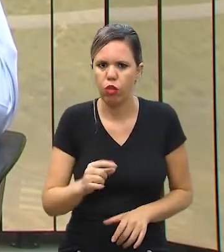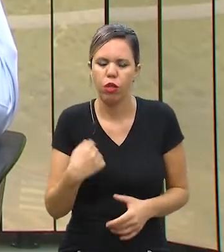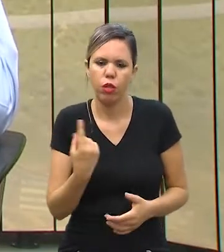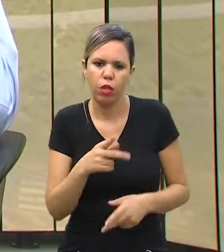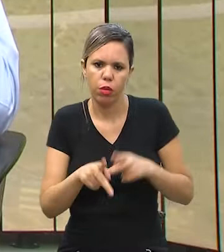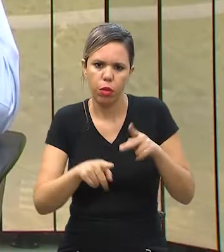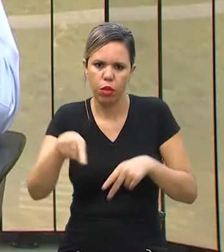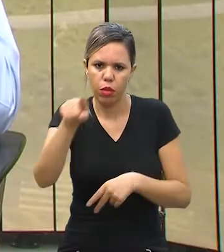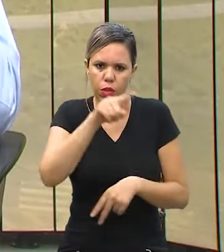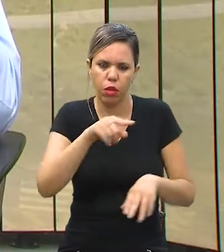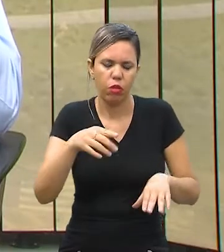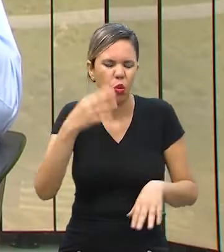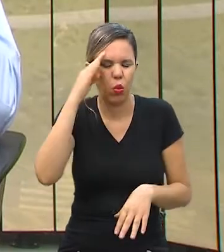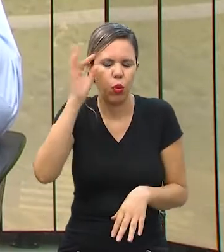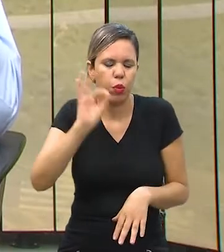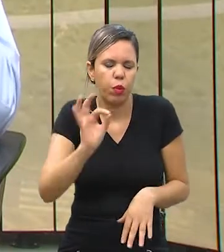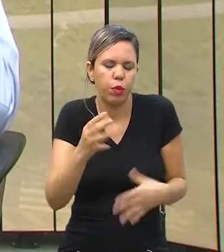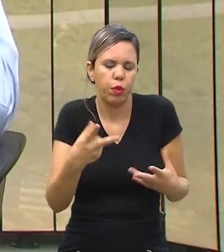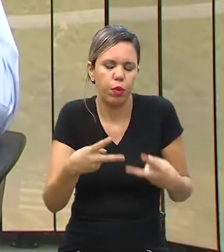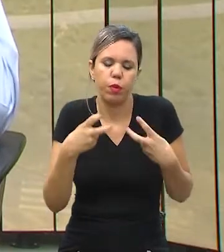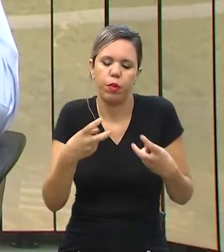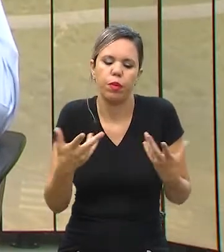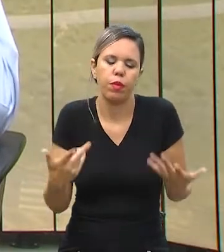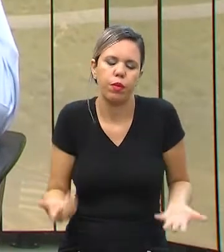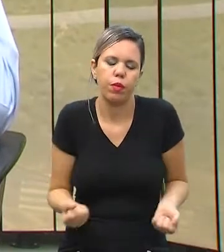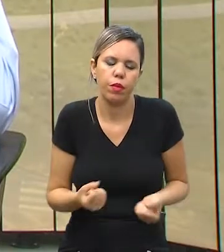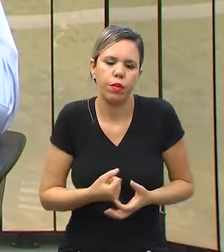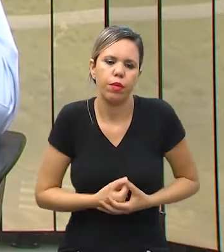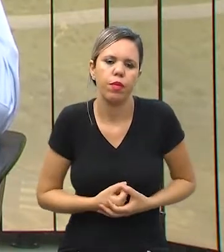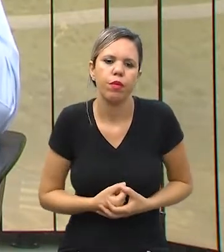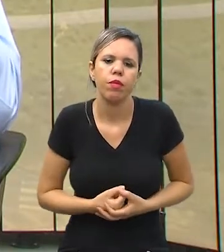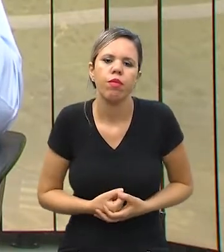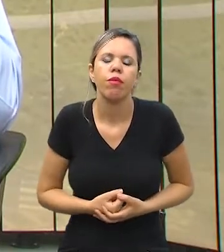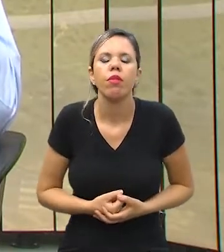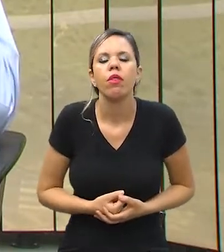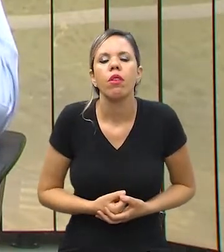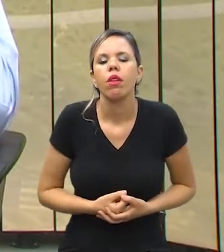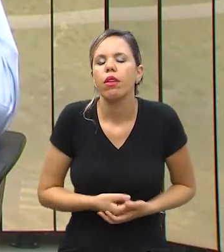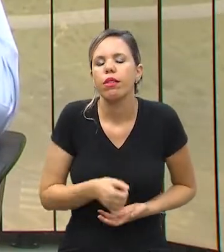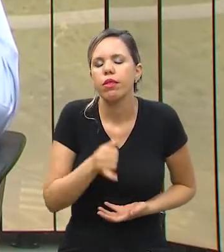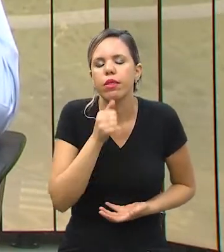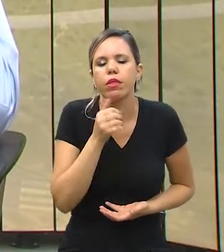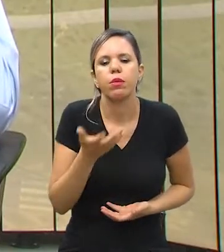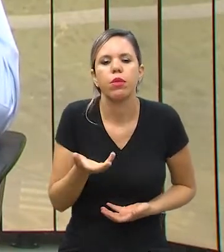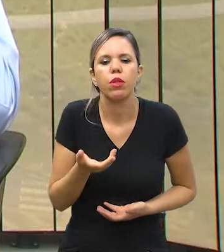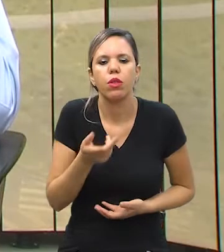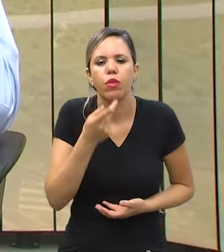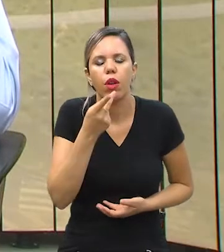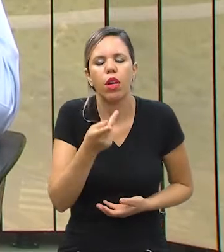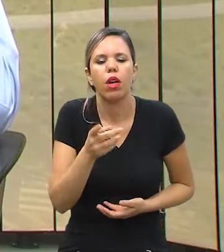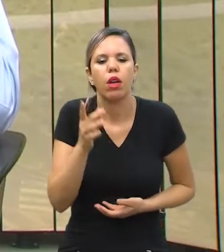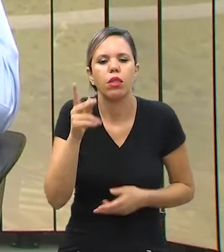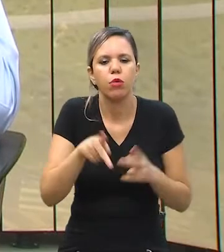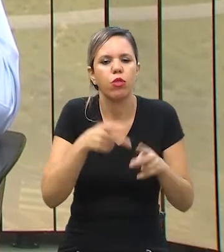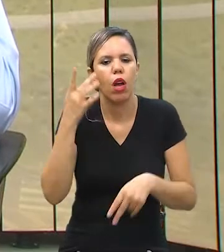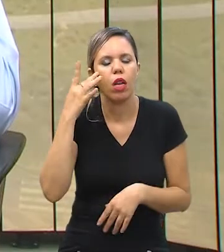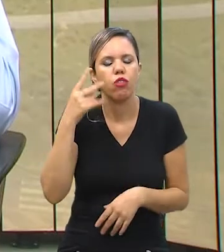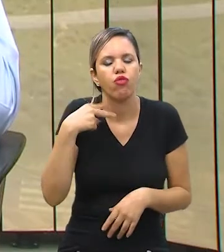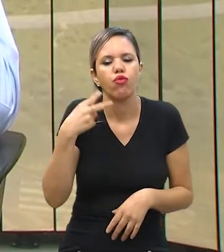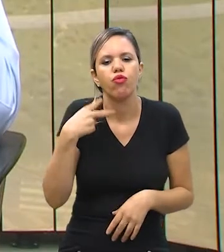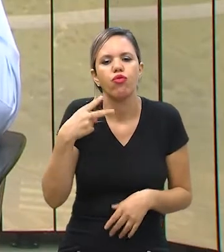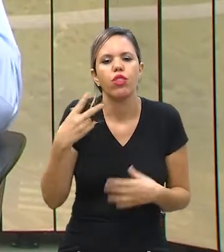a população acaba não enxergando dessa maneira. Vamos citar assim, a pessoa acha que o